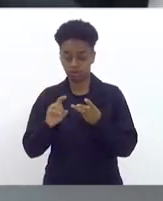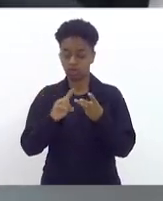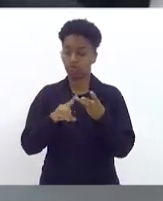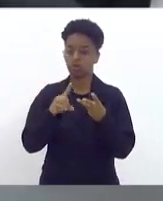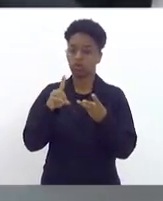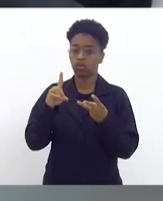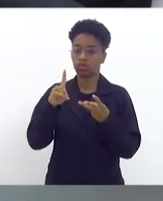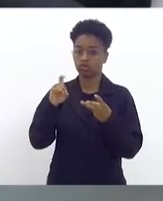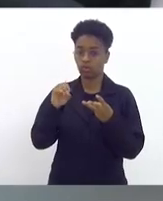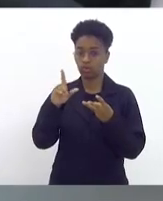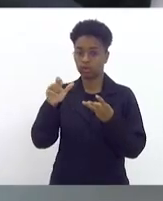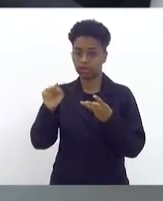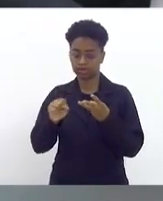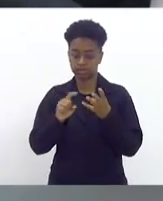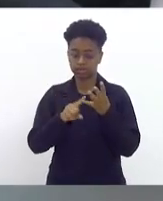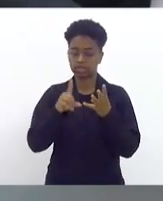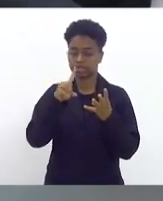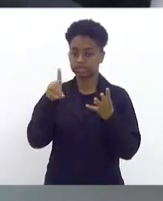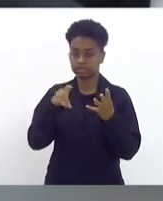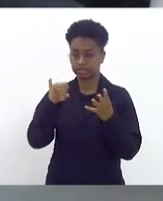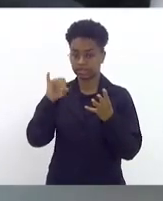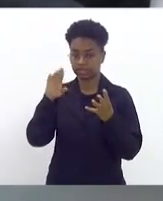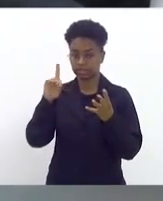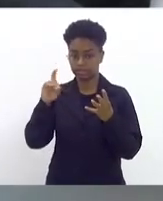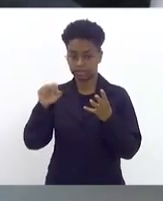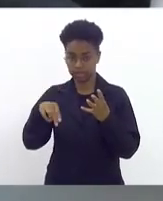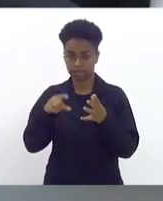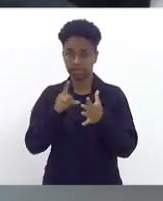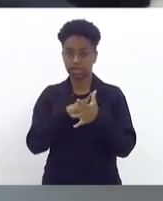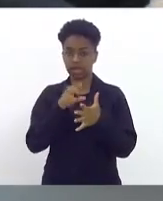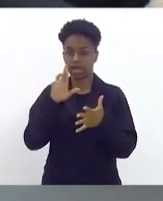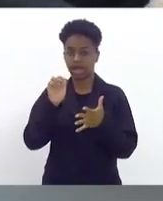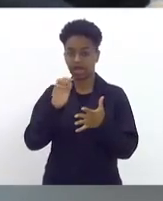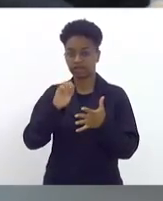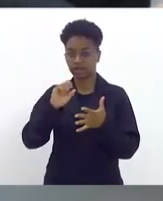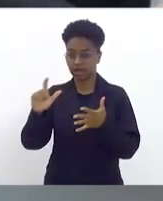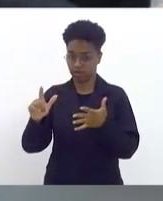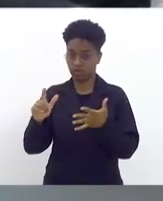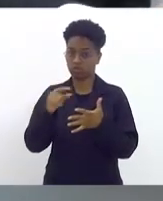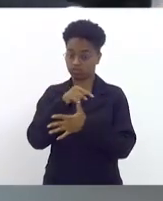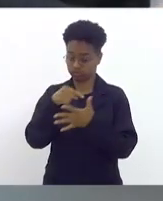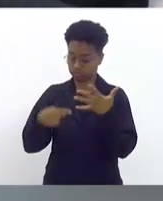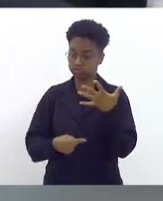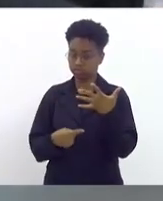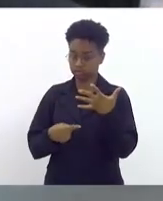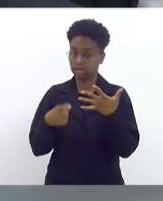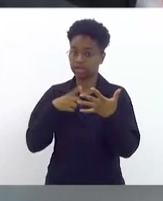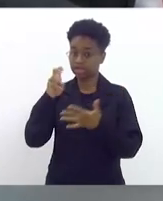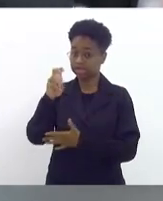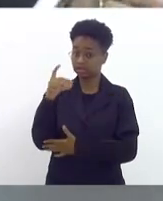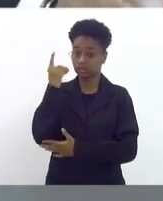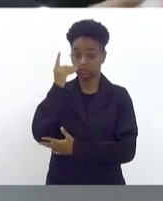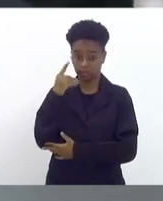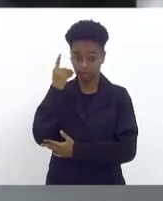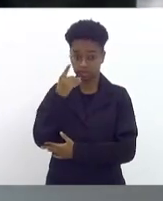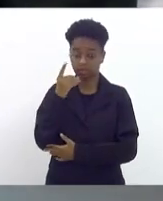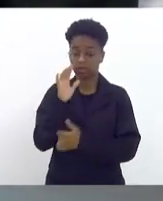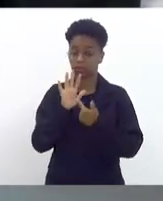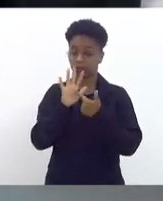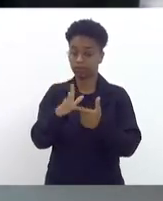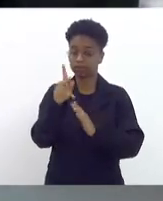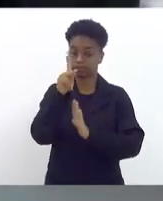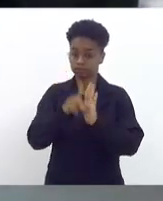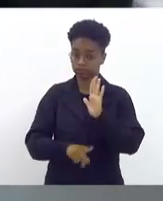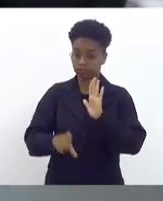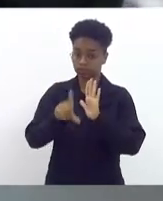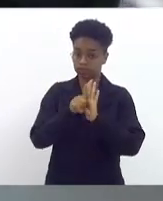e deputado Rafael nobreza foi gentil e nos permitir assinar condição hoje são cinco deputados que apresentaram